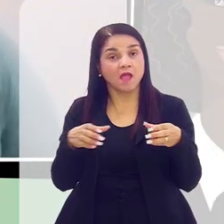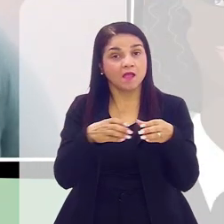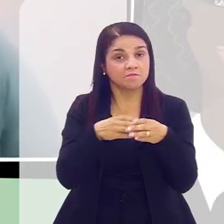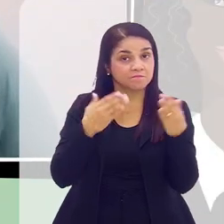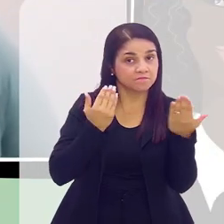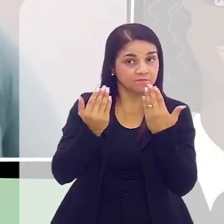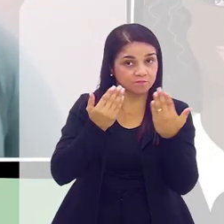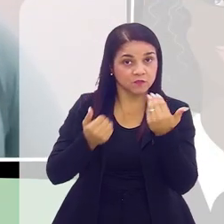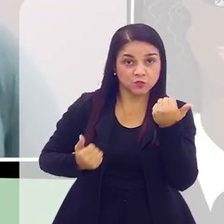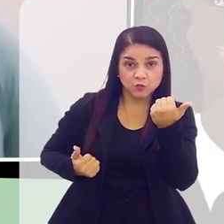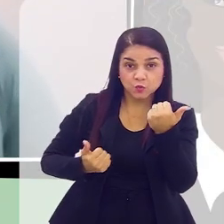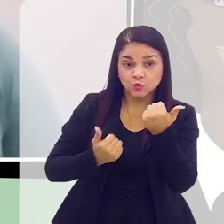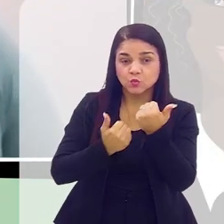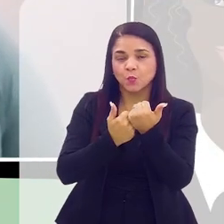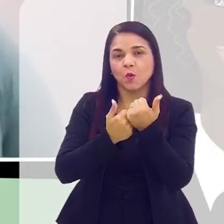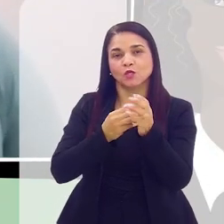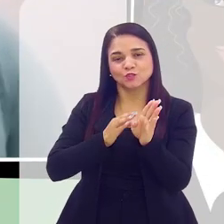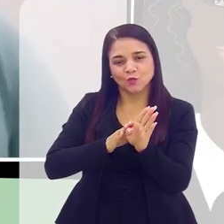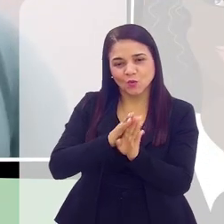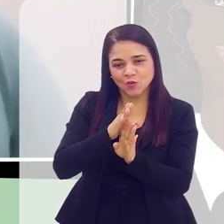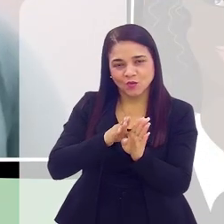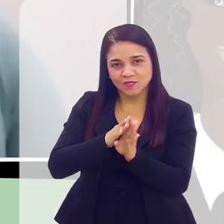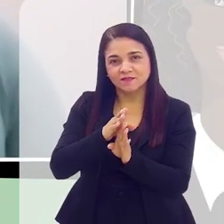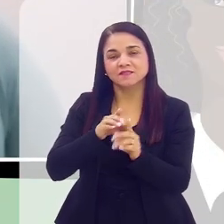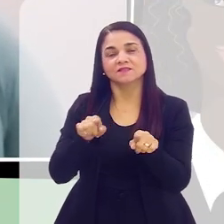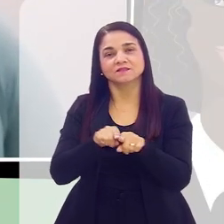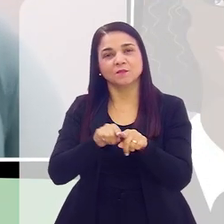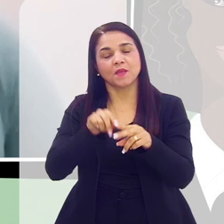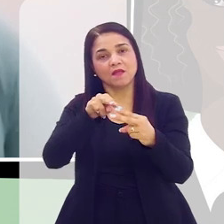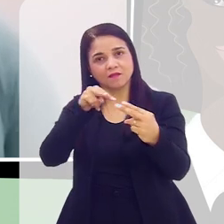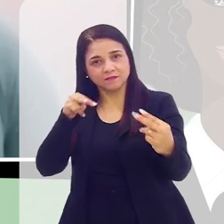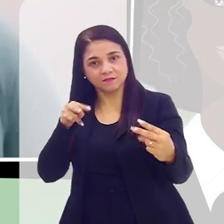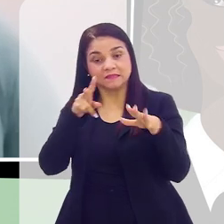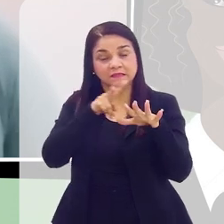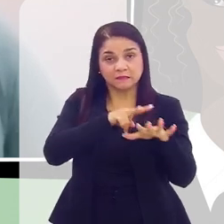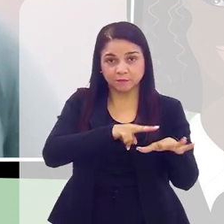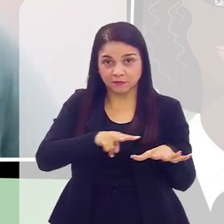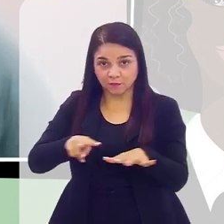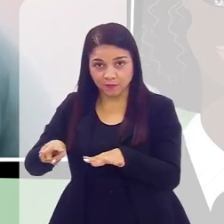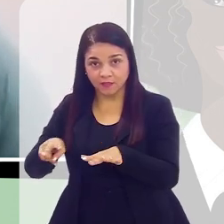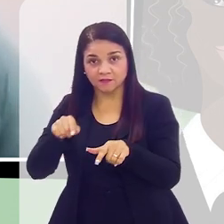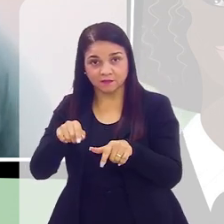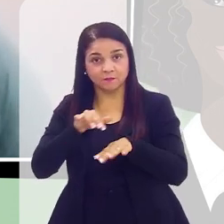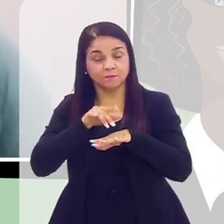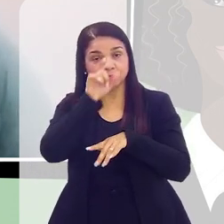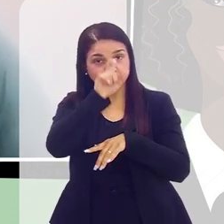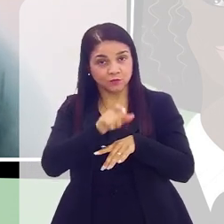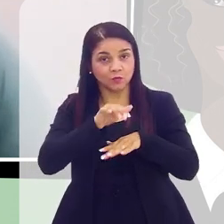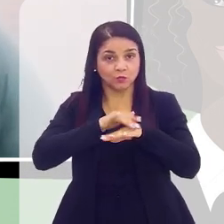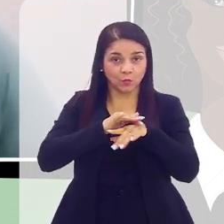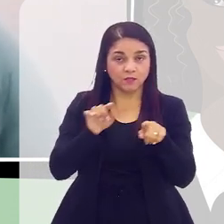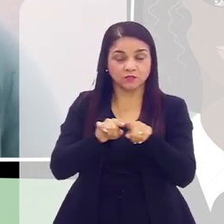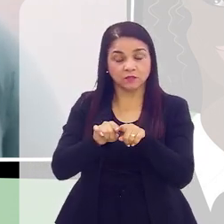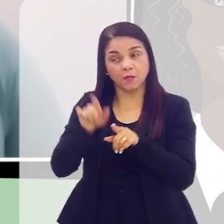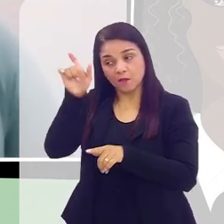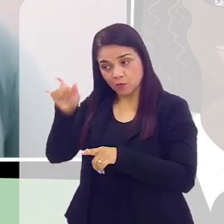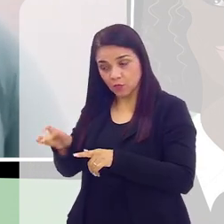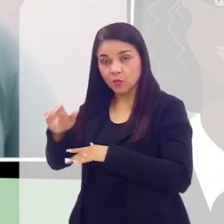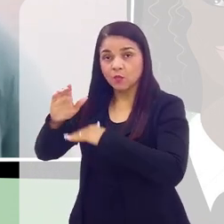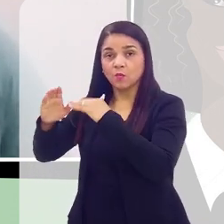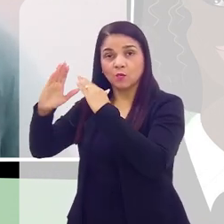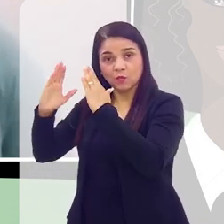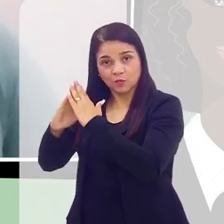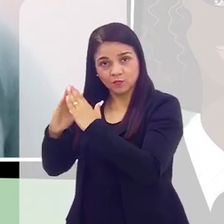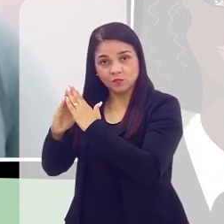equipe de psicologia acaba dando todo esse suporte, fazendo um atendimento online semanalmente para esse paciente, para esse cuidador, que